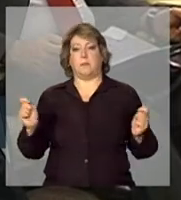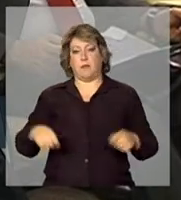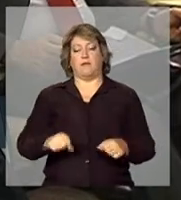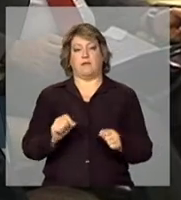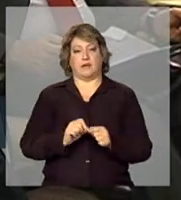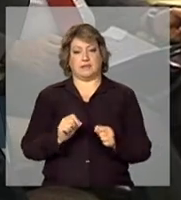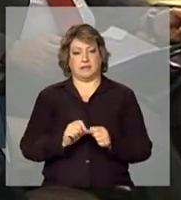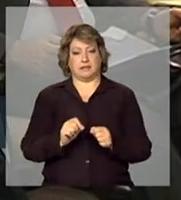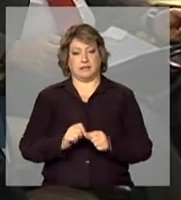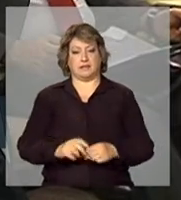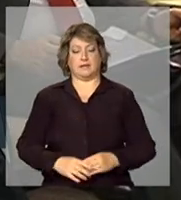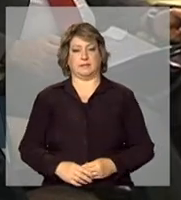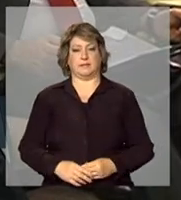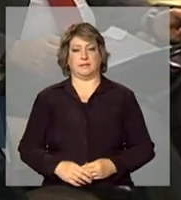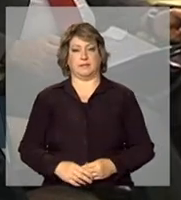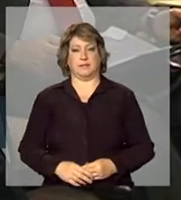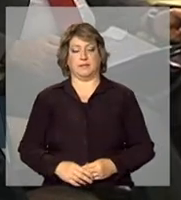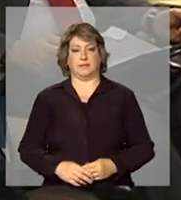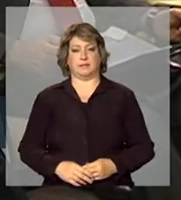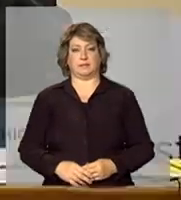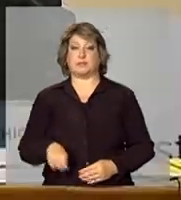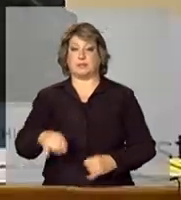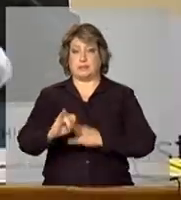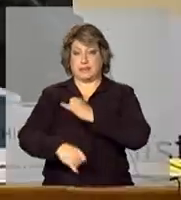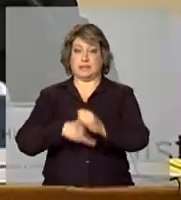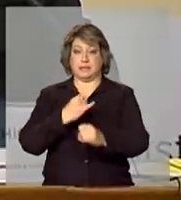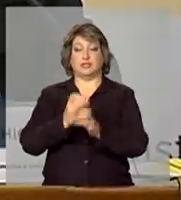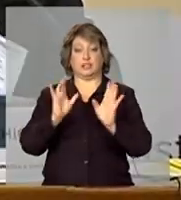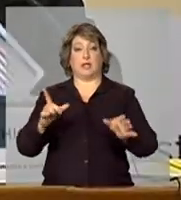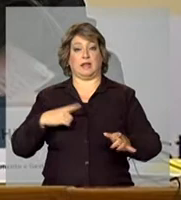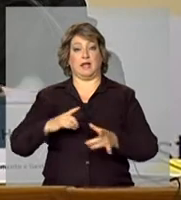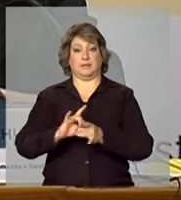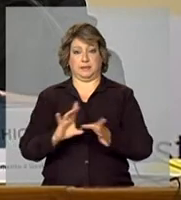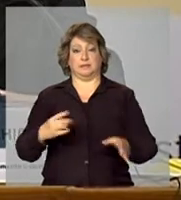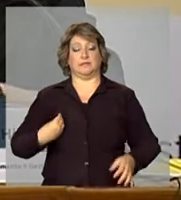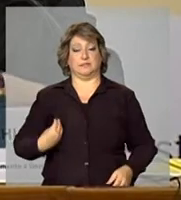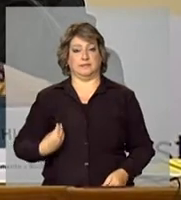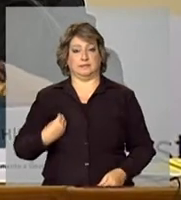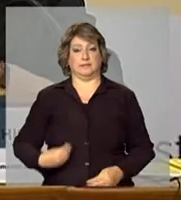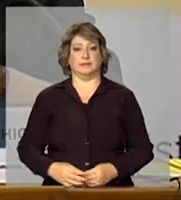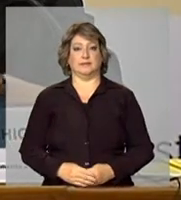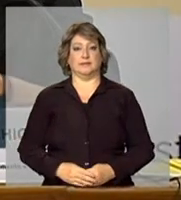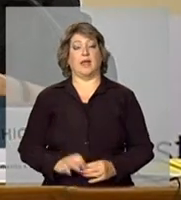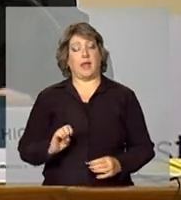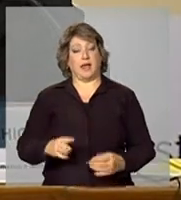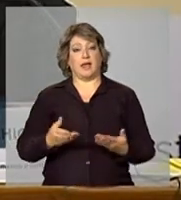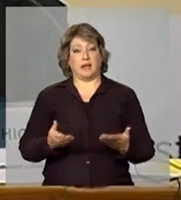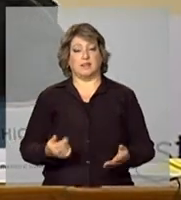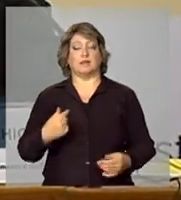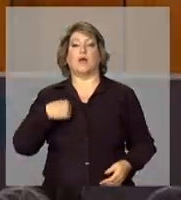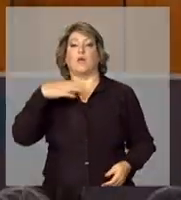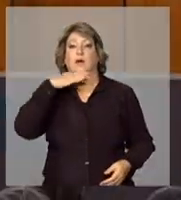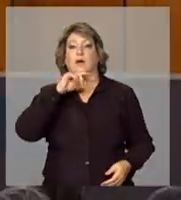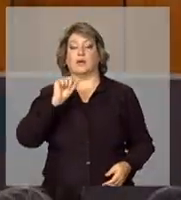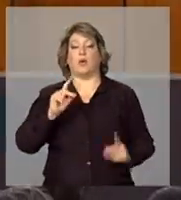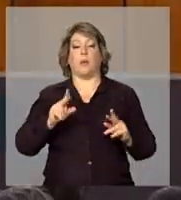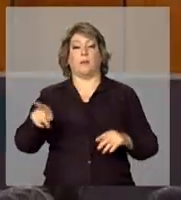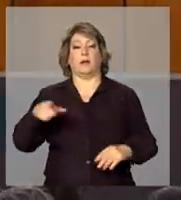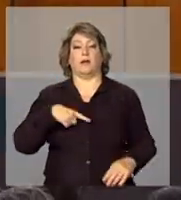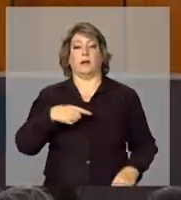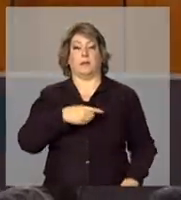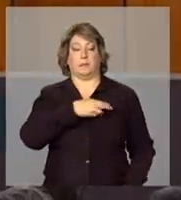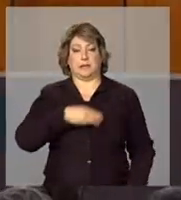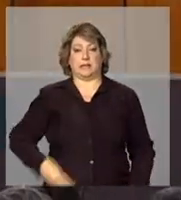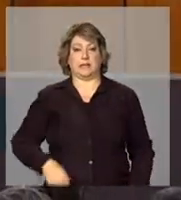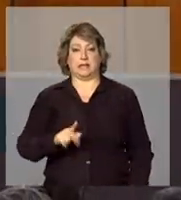fazer essa e no site já tá disponibilizado era isso acho que Como disse o